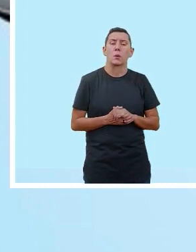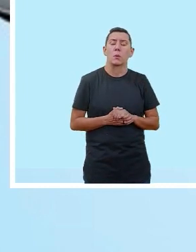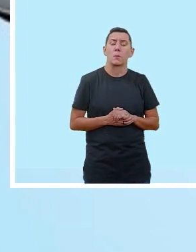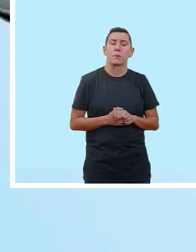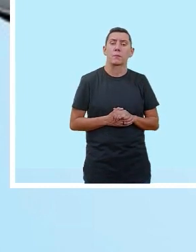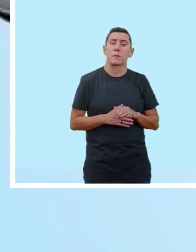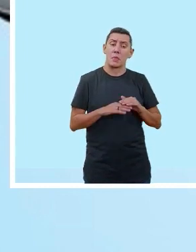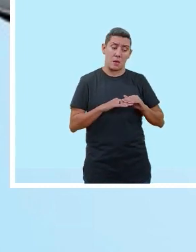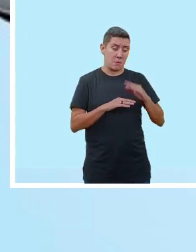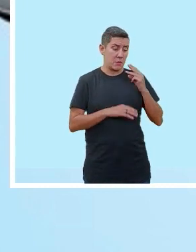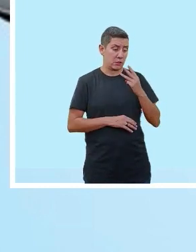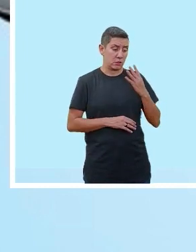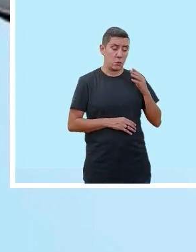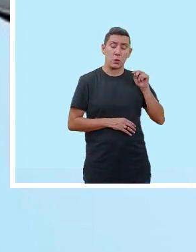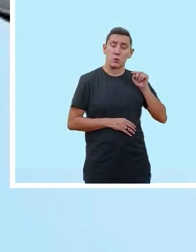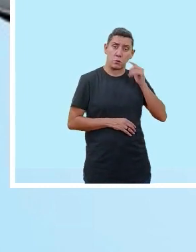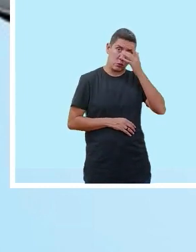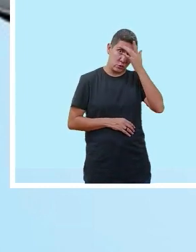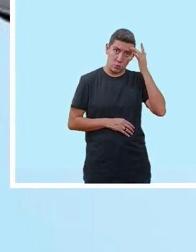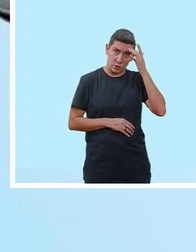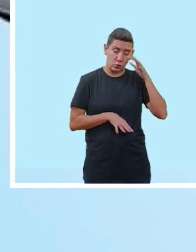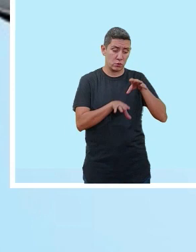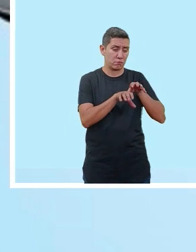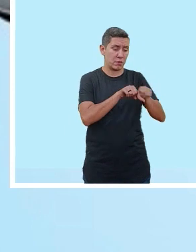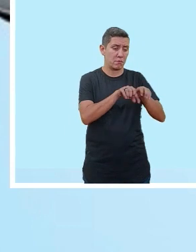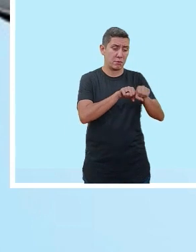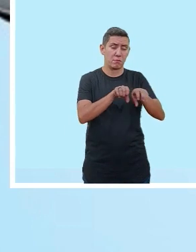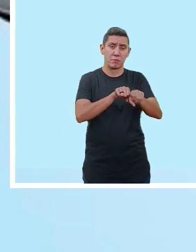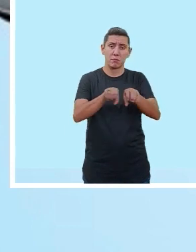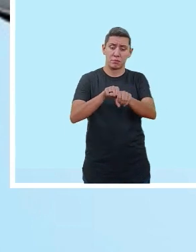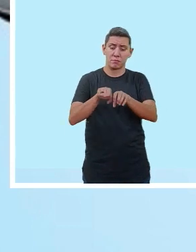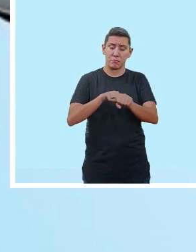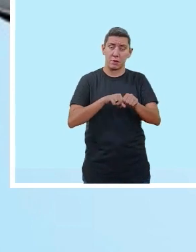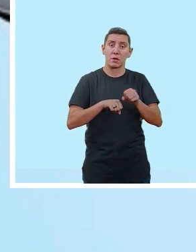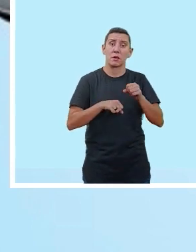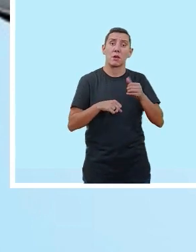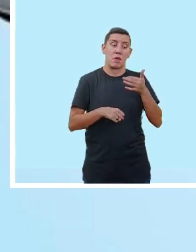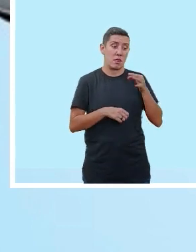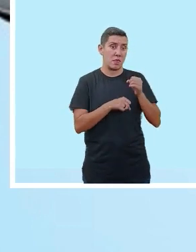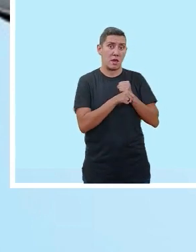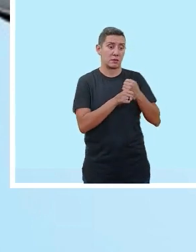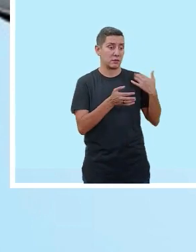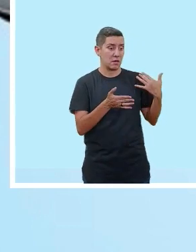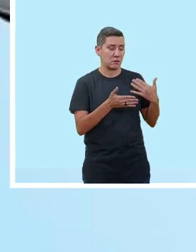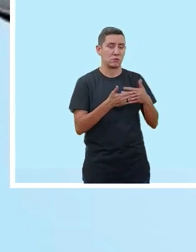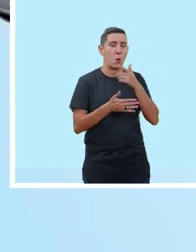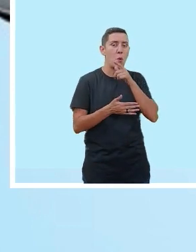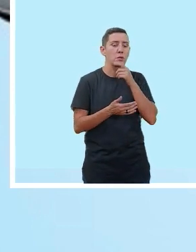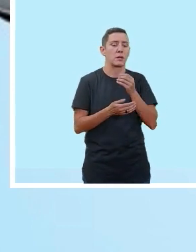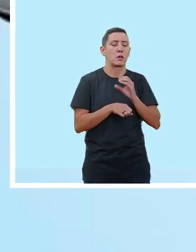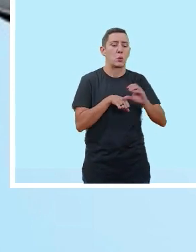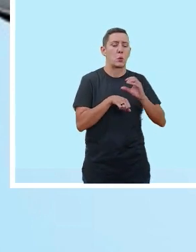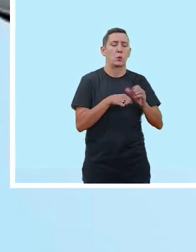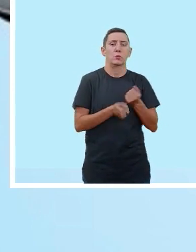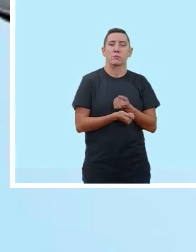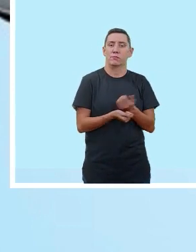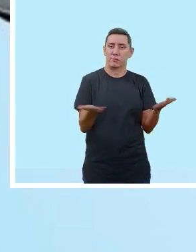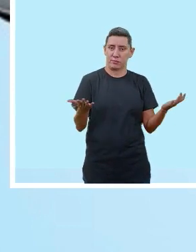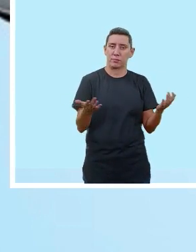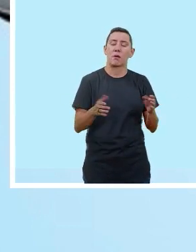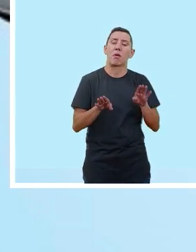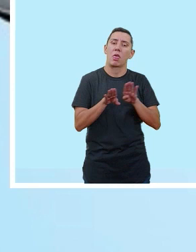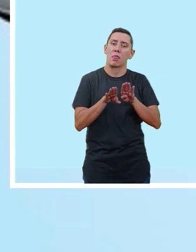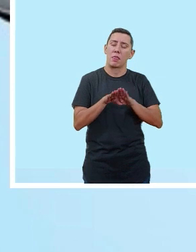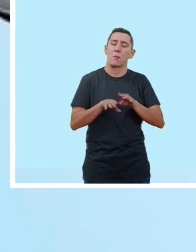pessoas formadas em 10 anos e realmente temos um foco muito grande em treinamento e divulgar